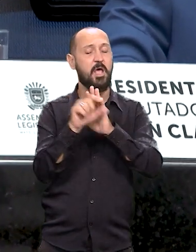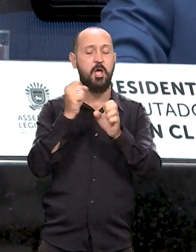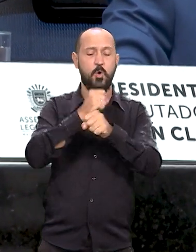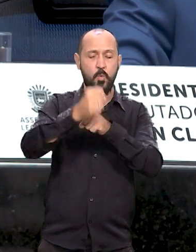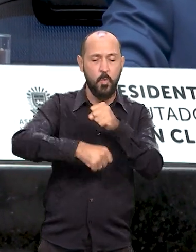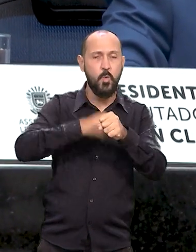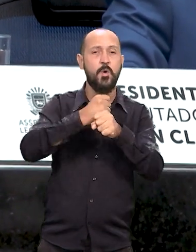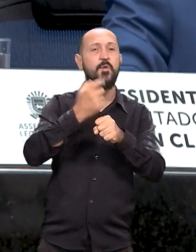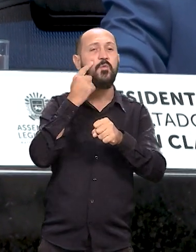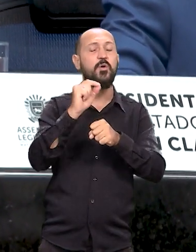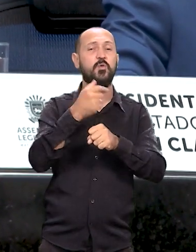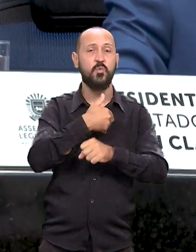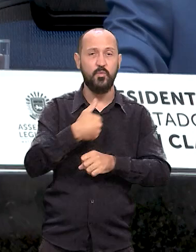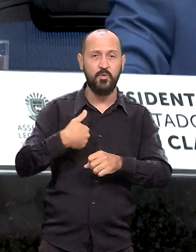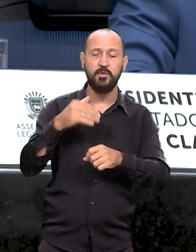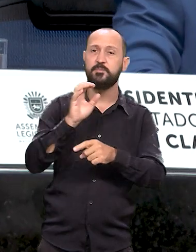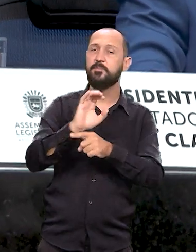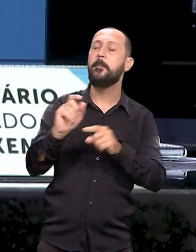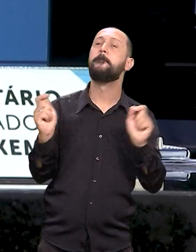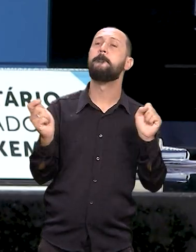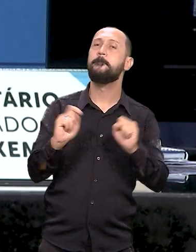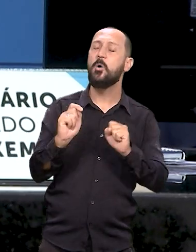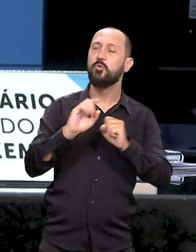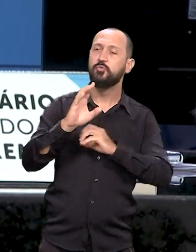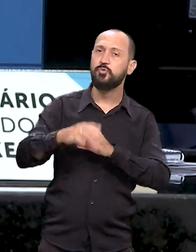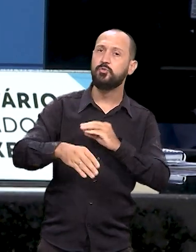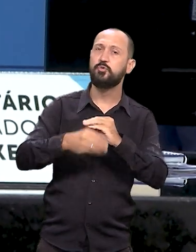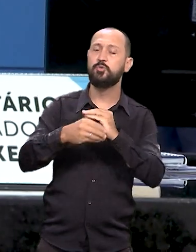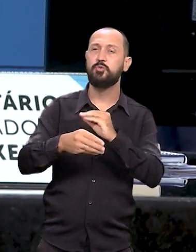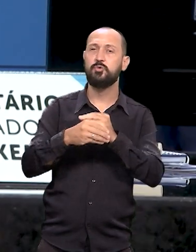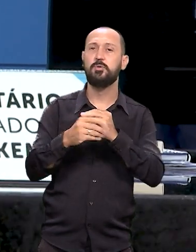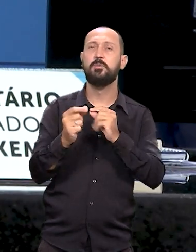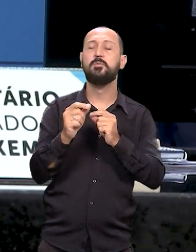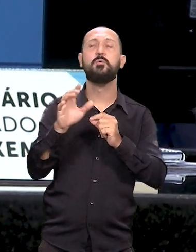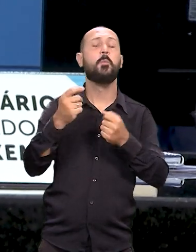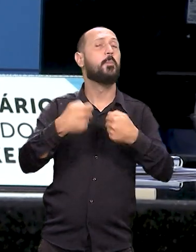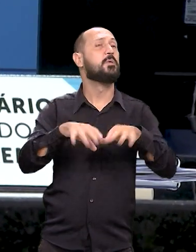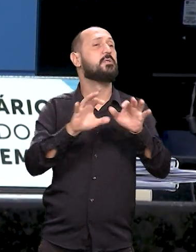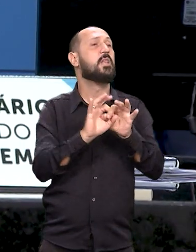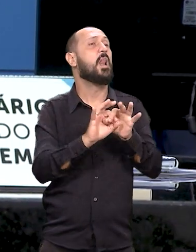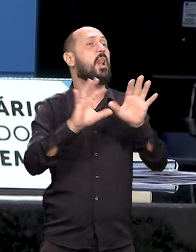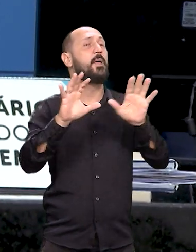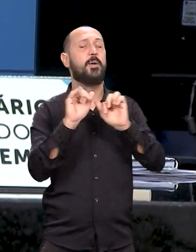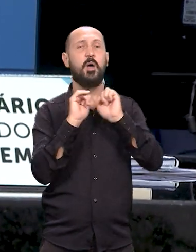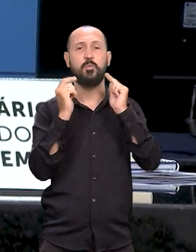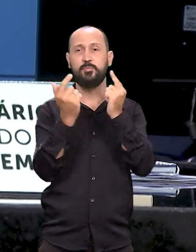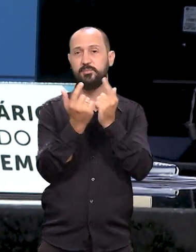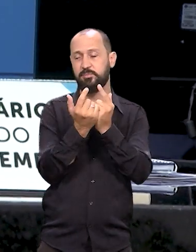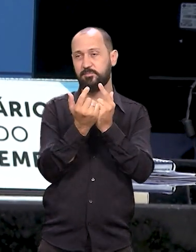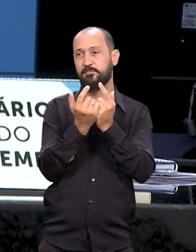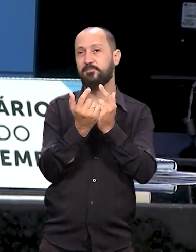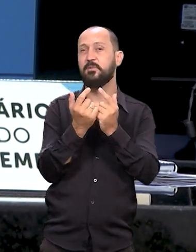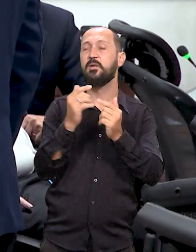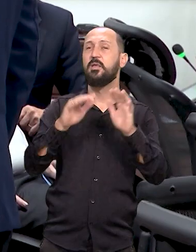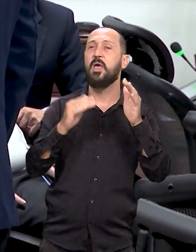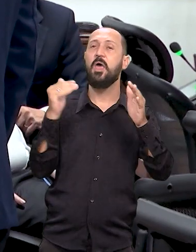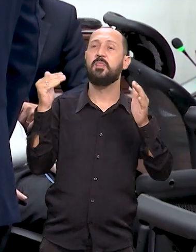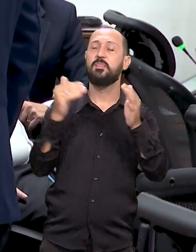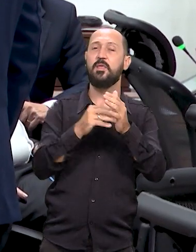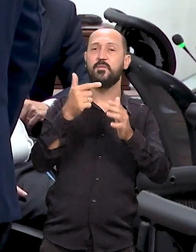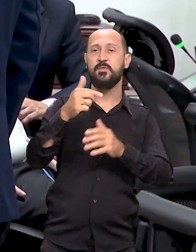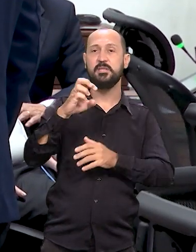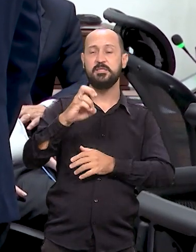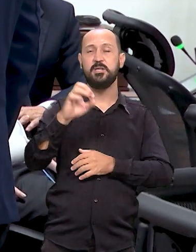Orçamentária Anual prevê que o governo do Estado possa suplementar o orçamento sem autorização da Assembleia Legislativa em